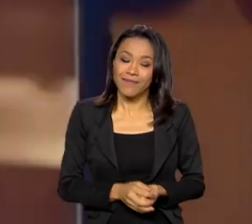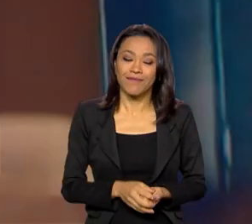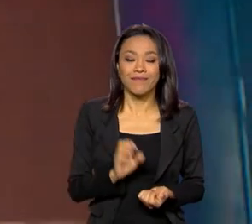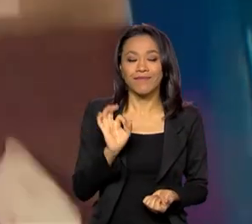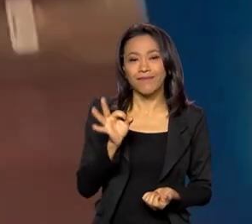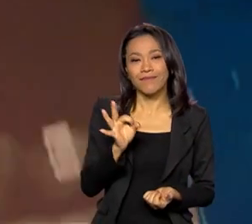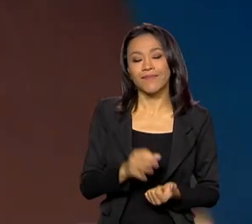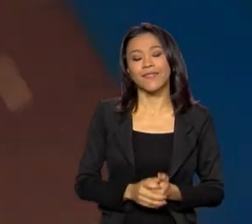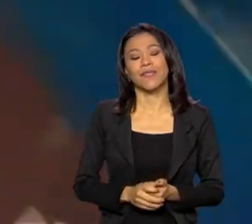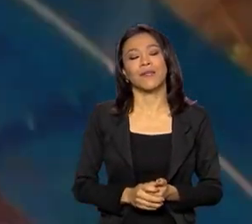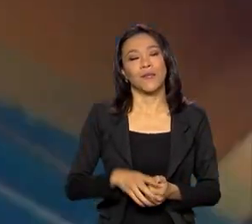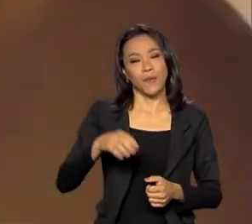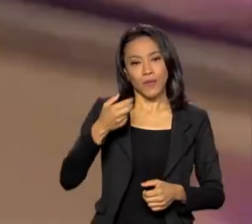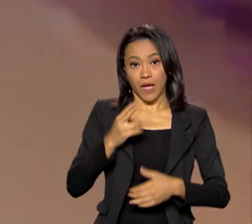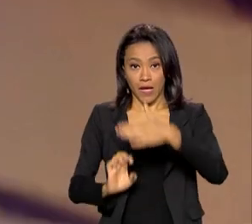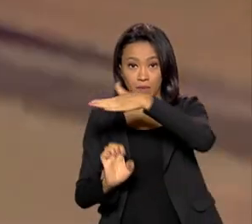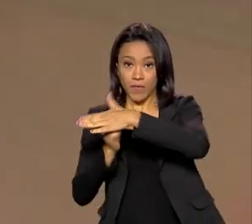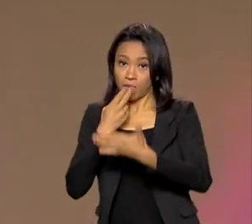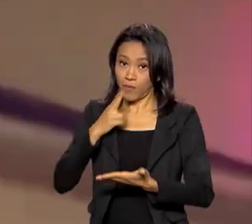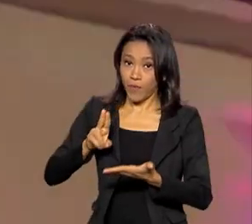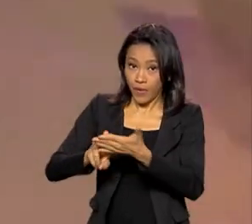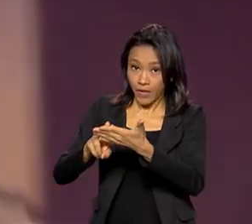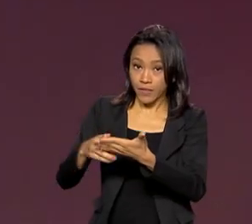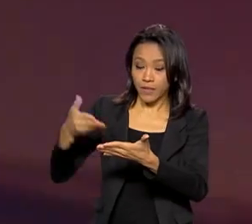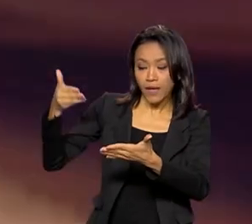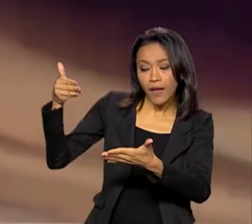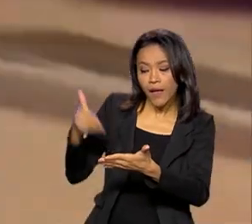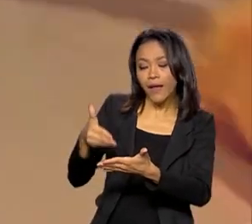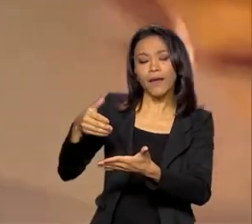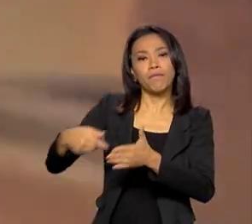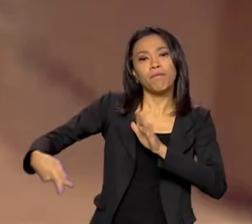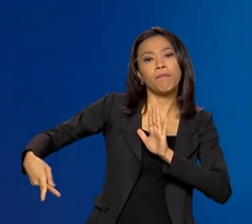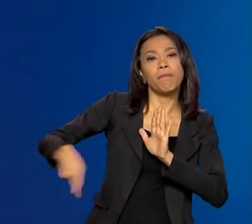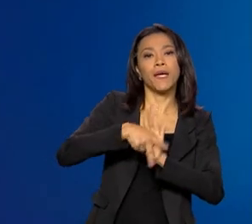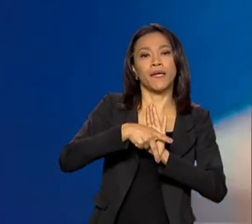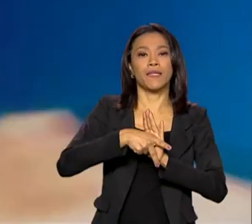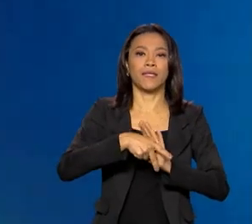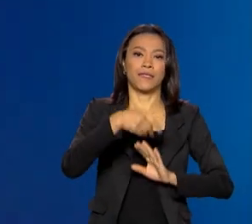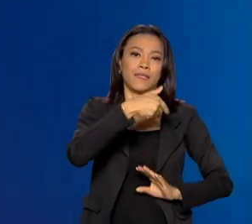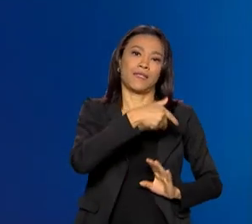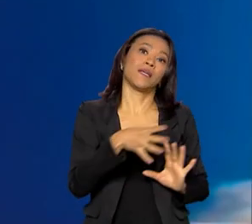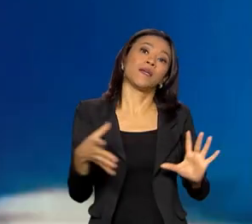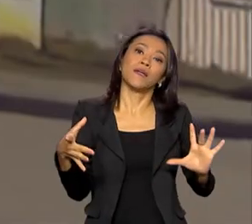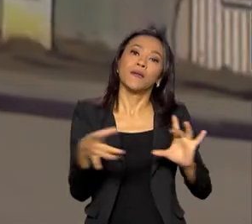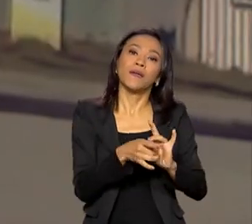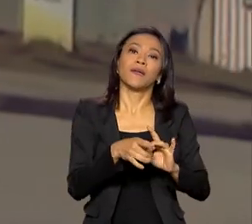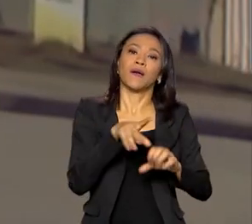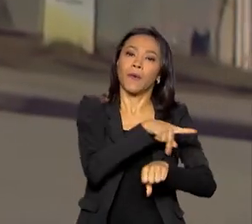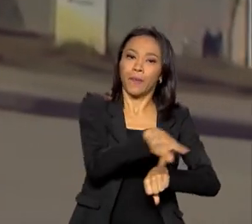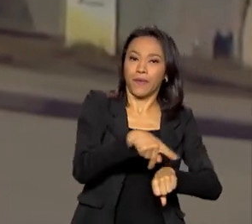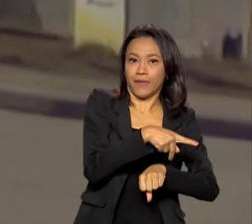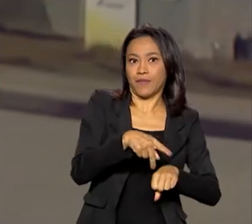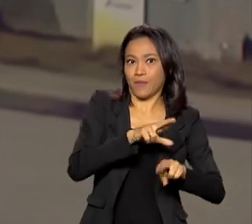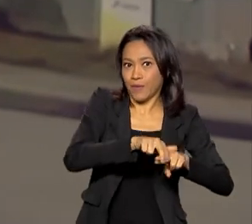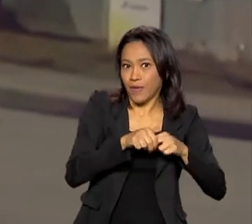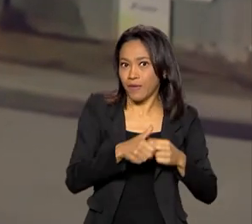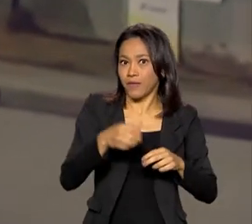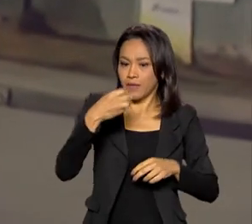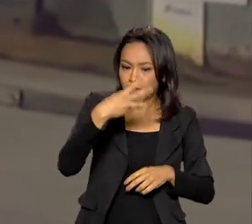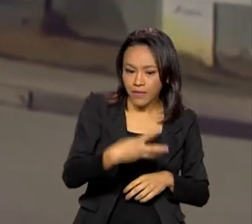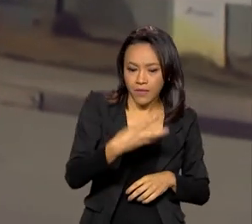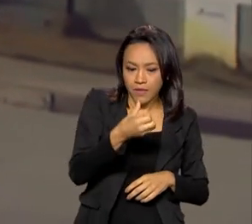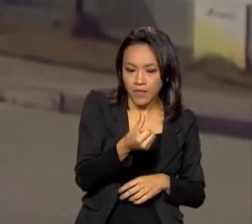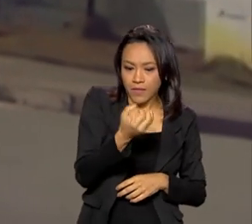é uma instituição, podemos considerar uma instituição de Estado, né? Por sua idade de 360 anos, é uma instituição